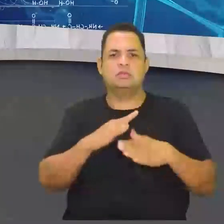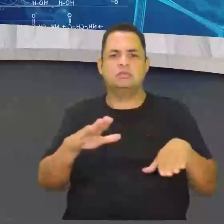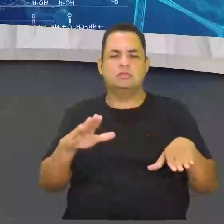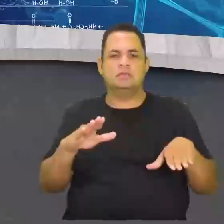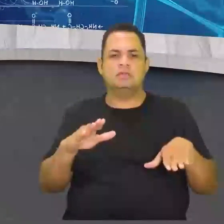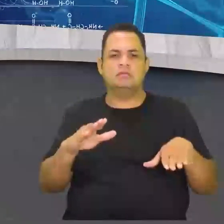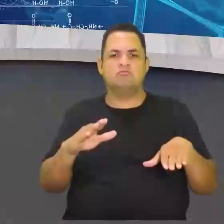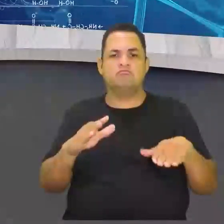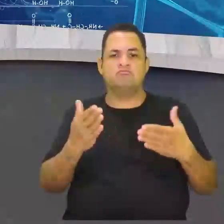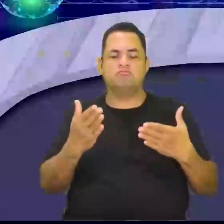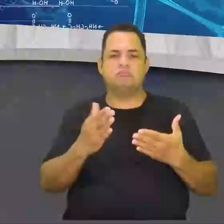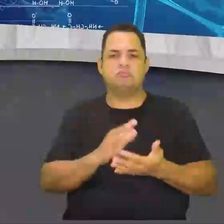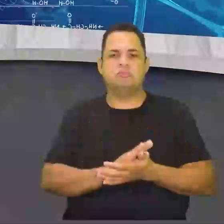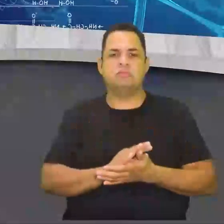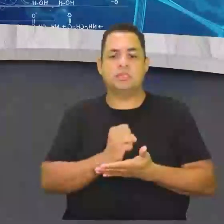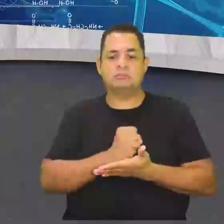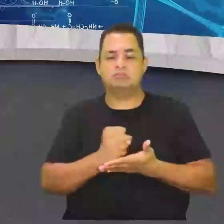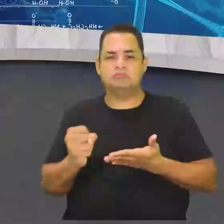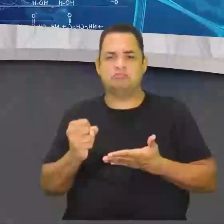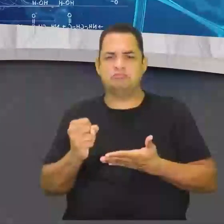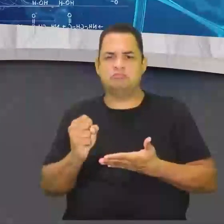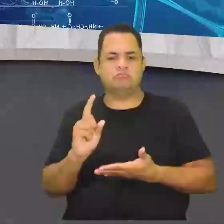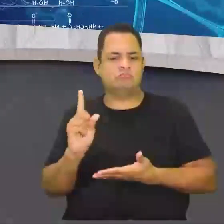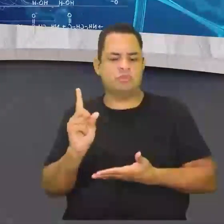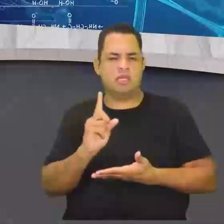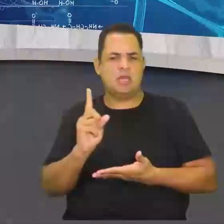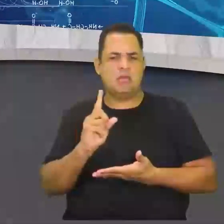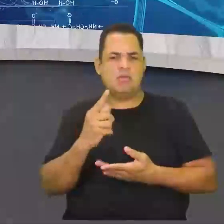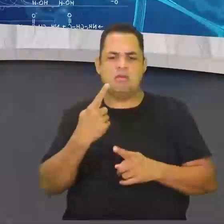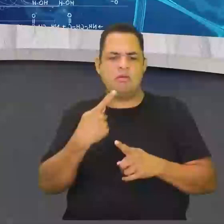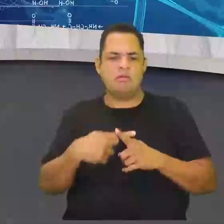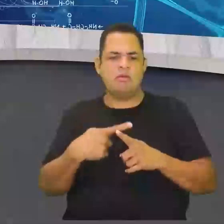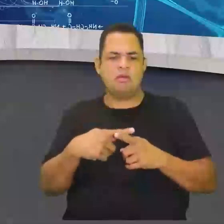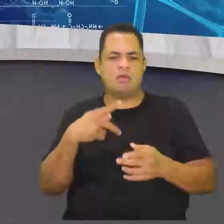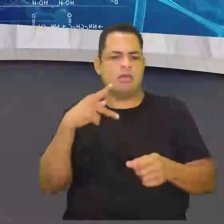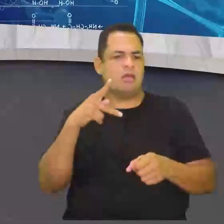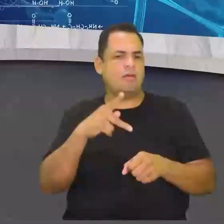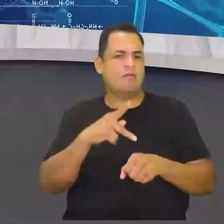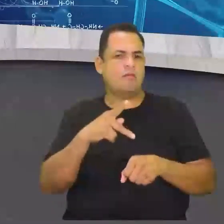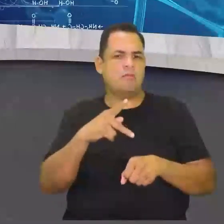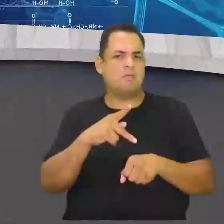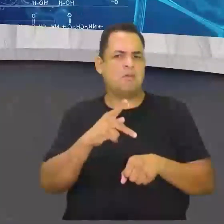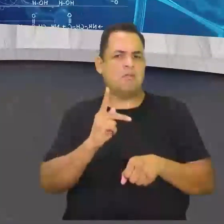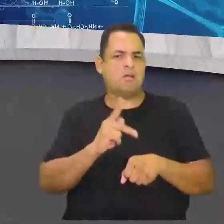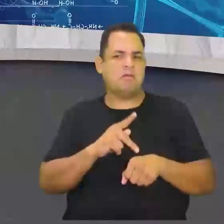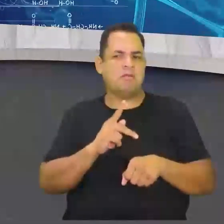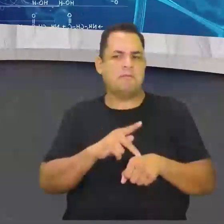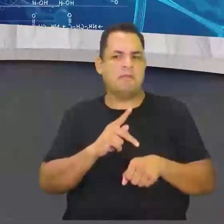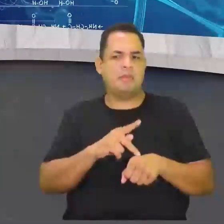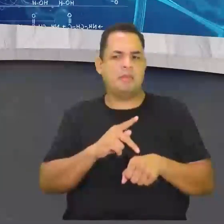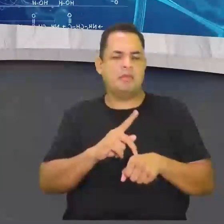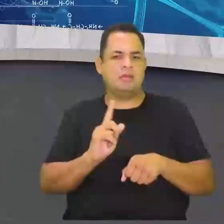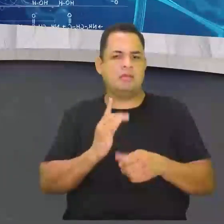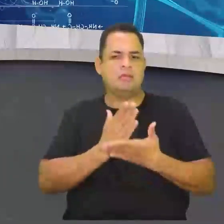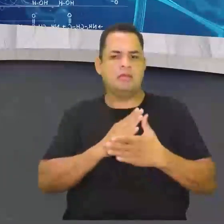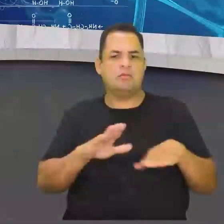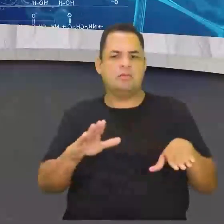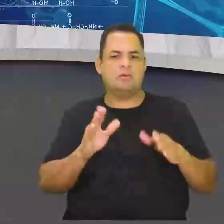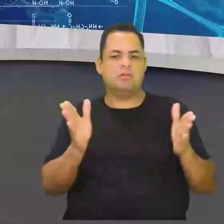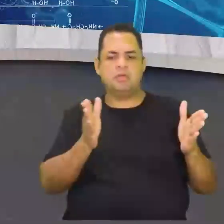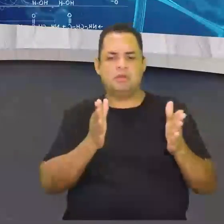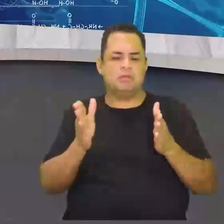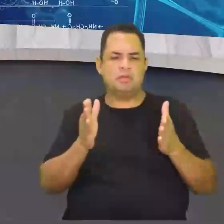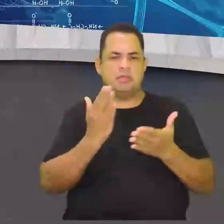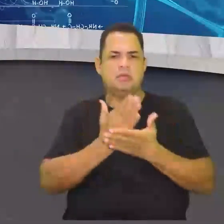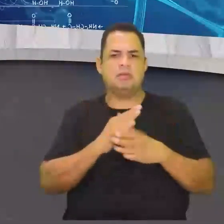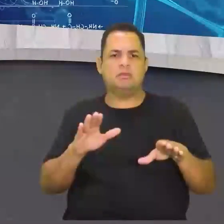esgotado, a gente já tira. Porque não foi porque acabou pedra que a Era da Pedra acabou, a Idade da Pedra acabou.